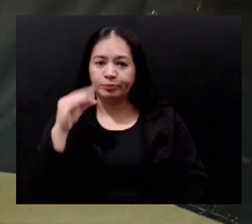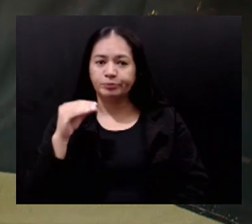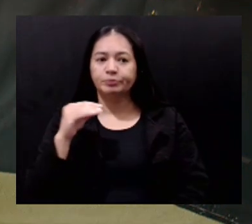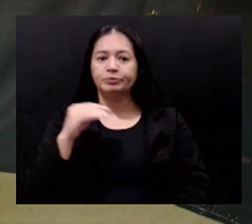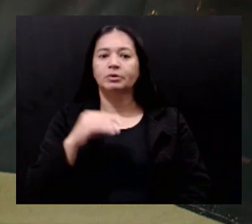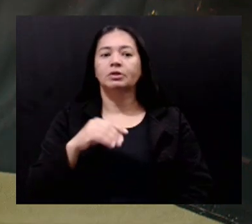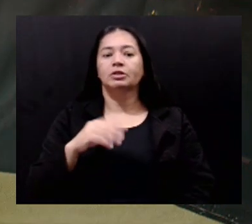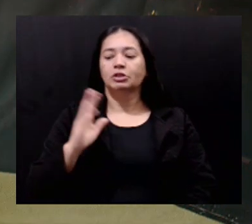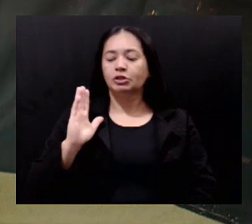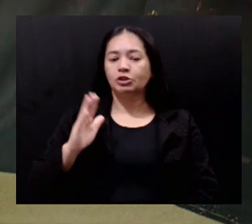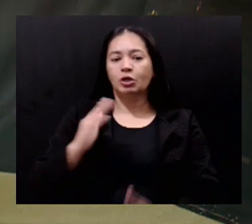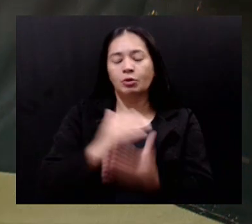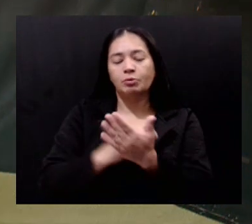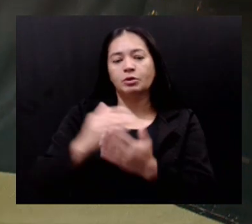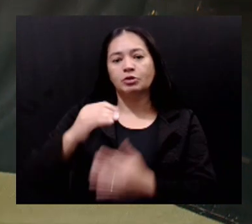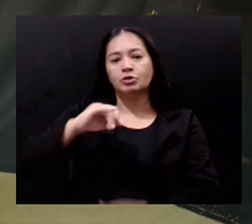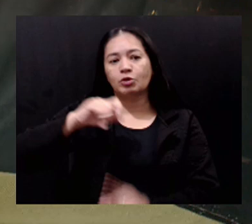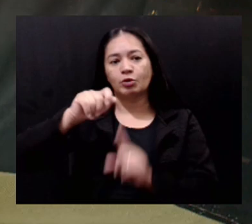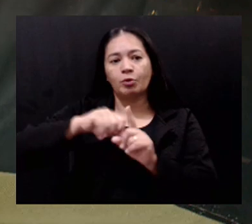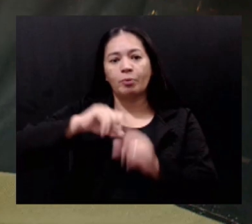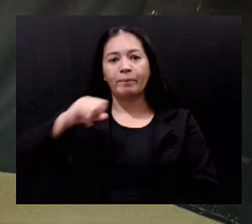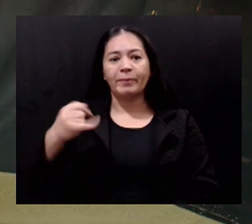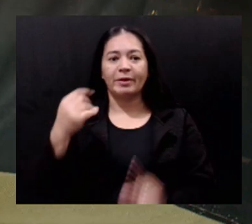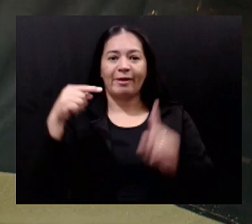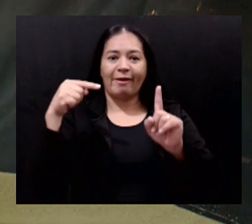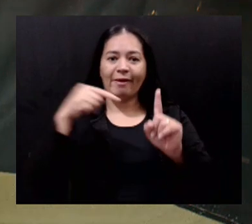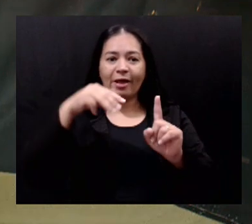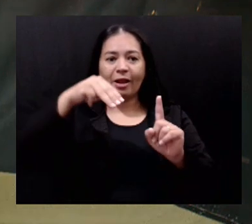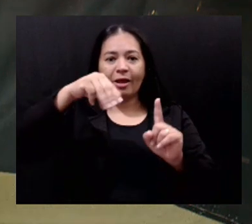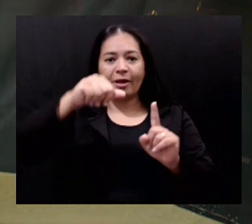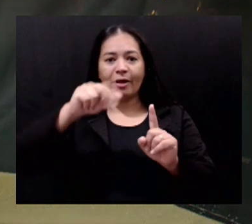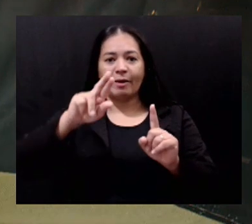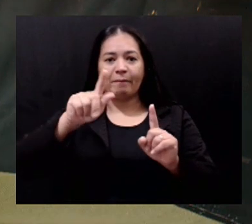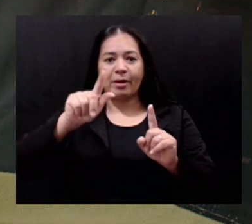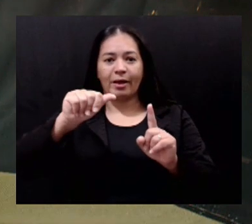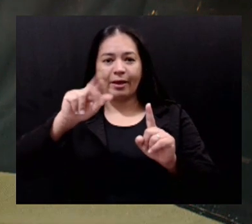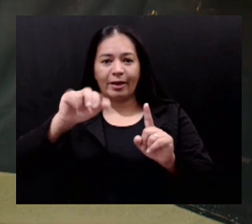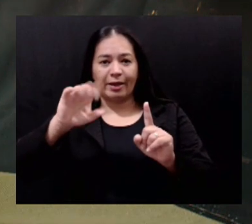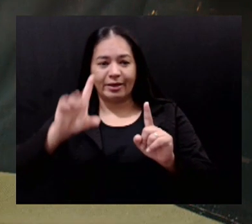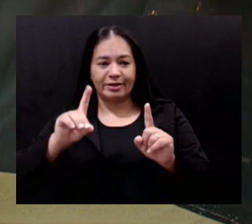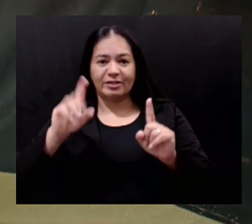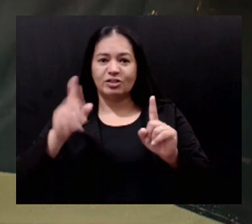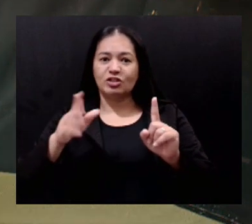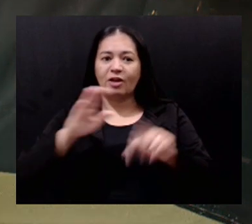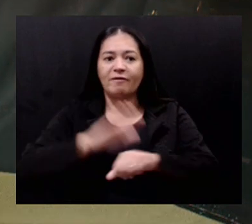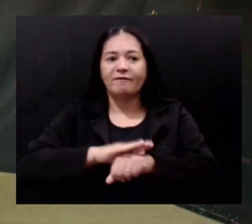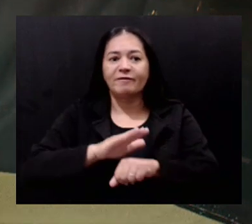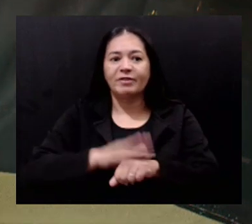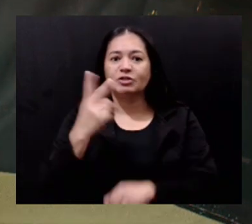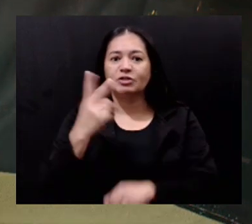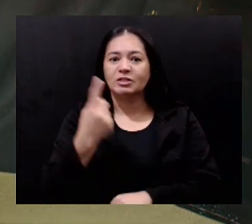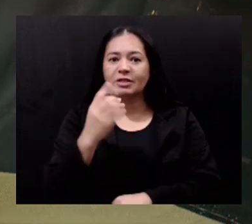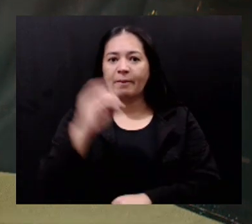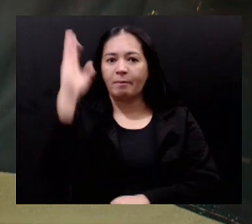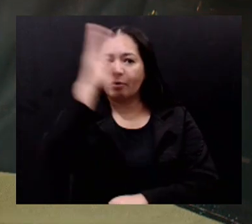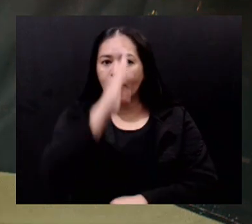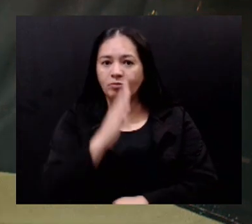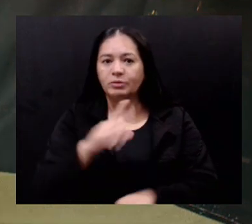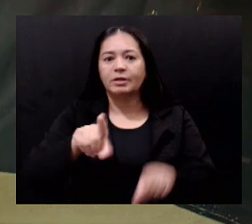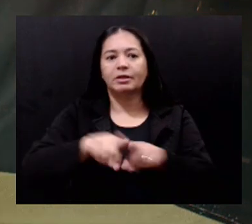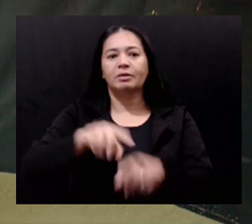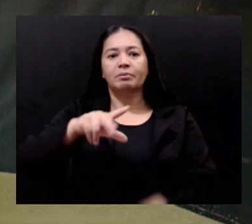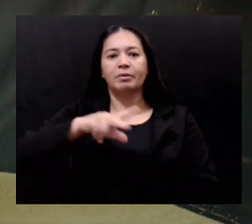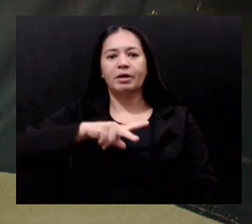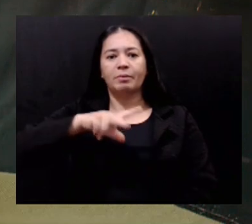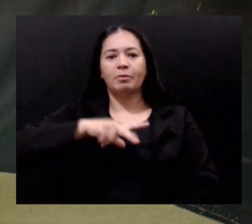Margarida realizou mais de 210 palestras, impactando mais de 13 mil pessoas no Brasil e em Portugal. A mobilização